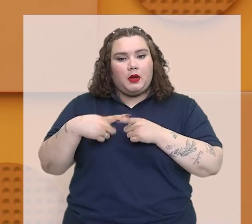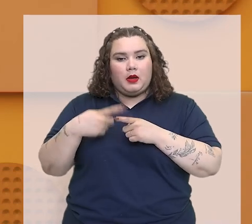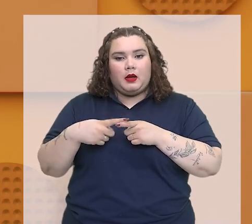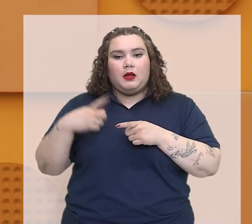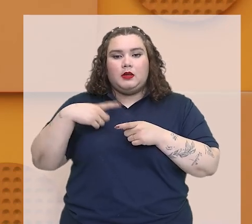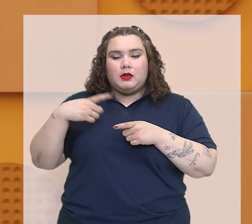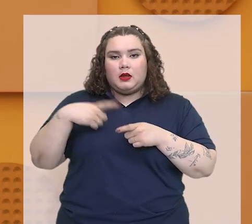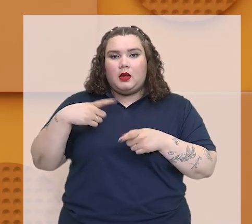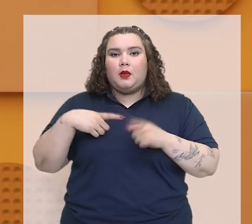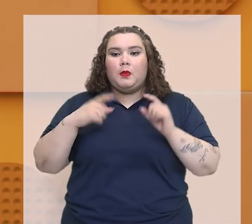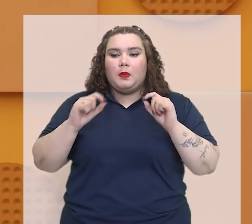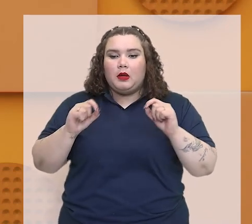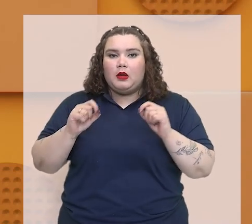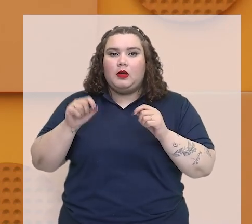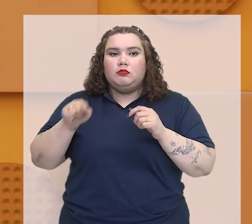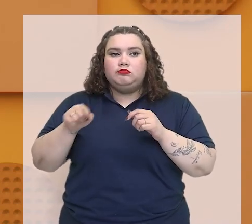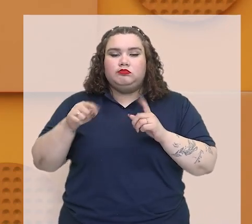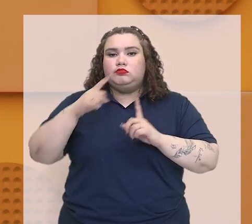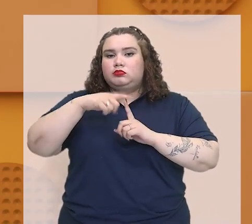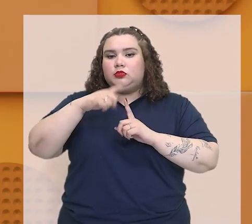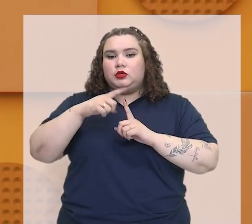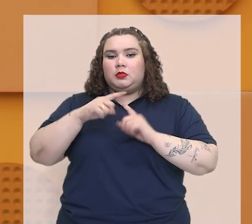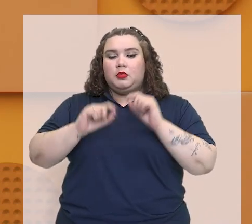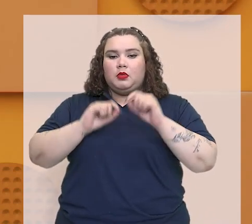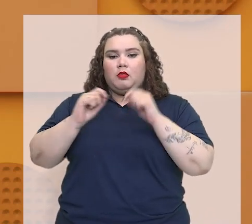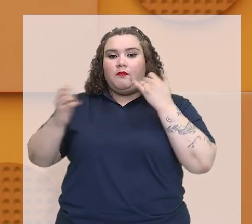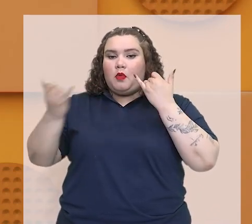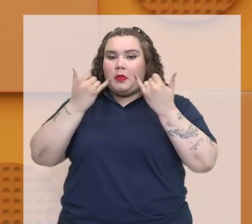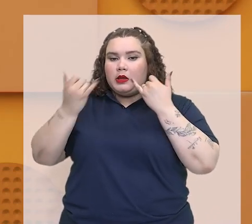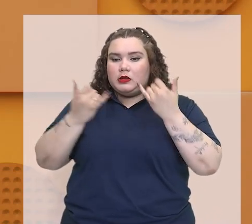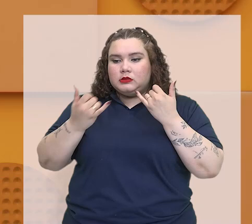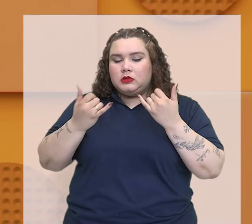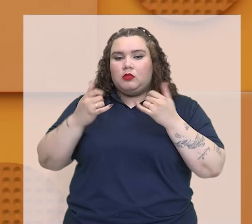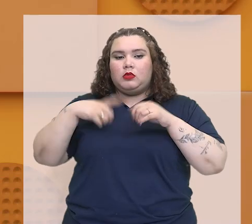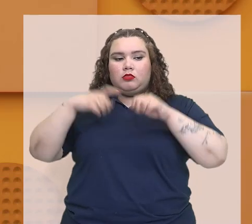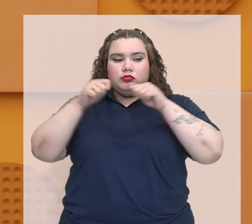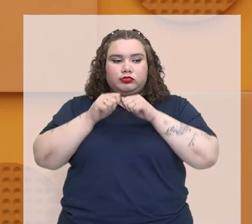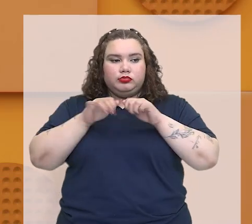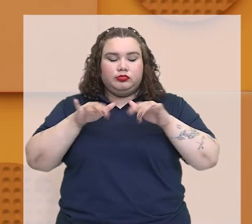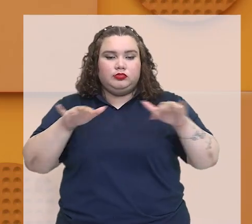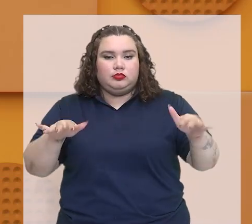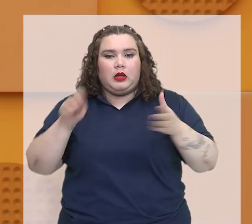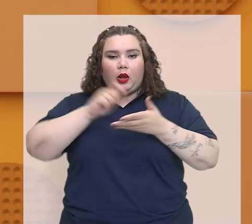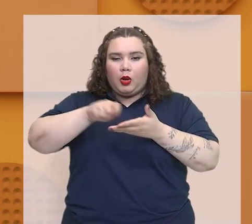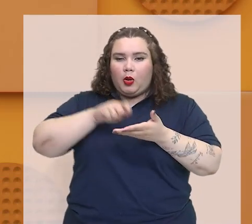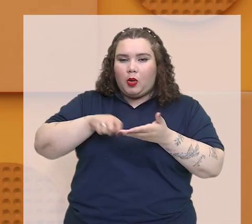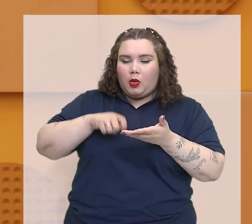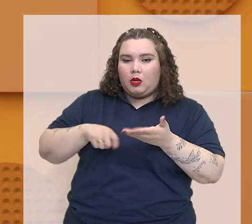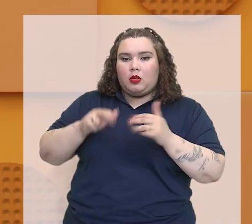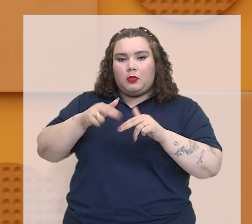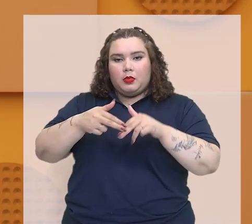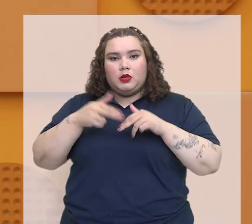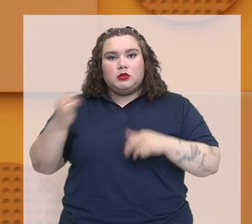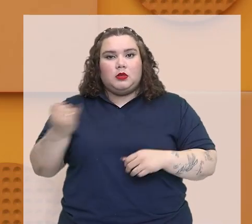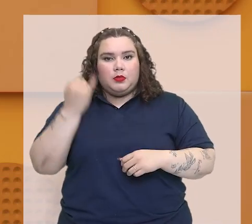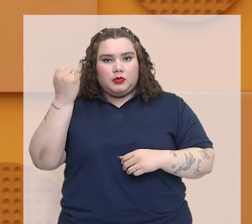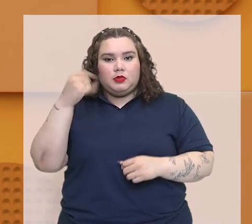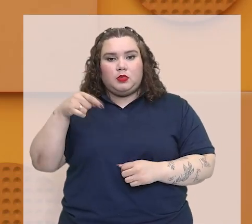Porque eles fizeram, então, essa questão, não é mesmo, de fazer, então, essa difusão. Por isso, a importância, então, dessa